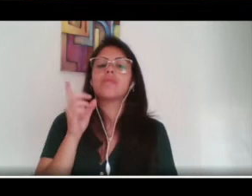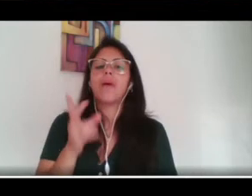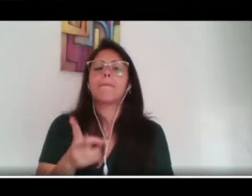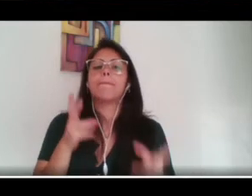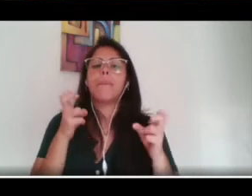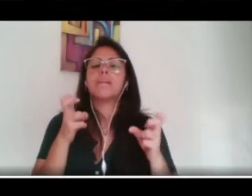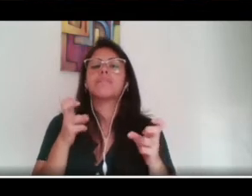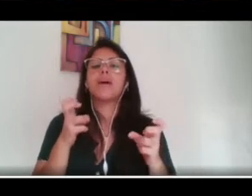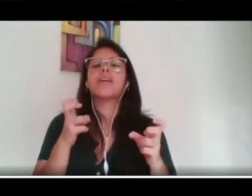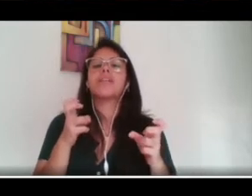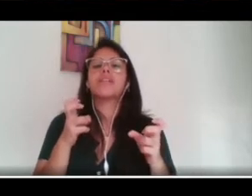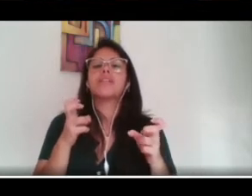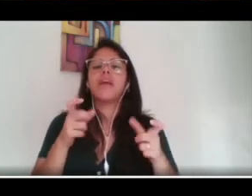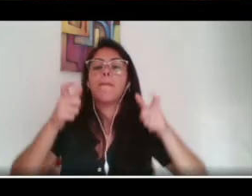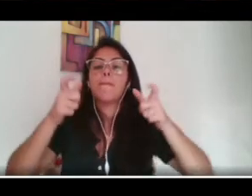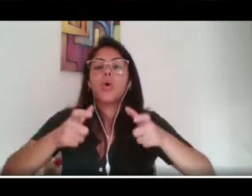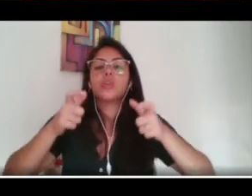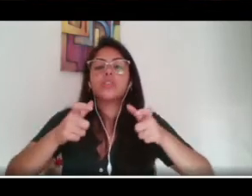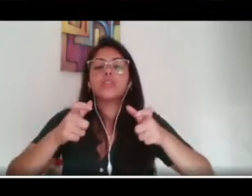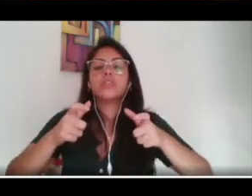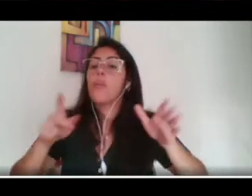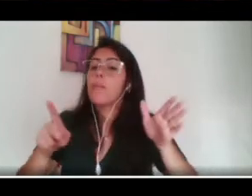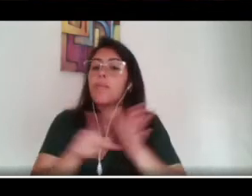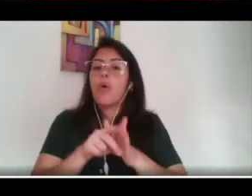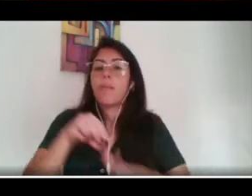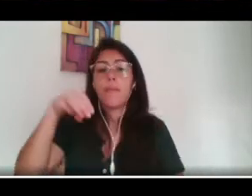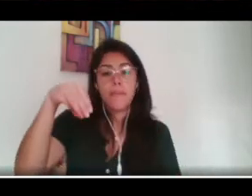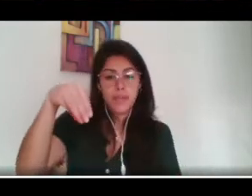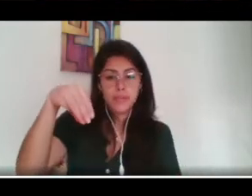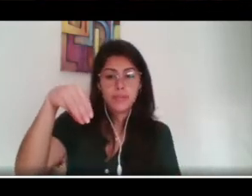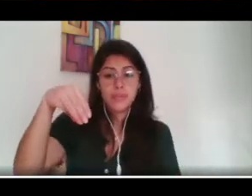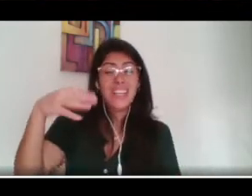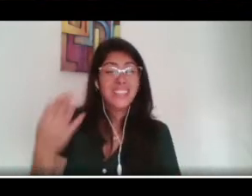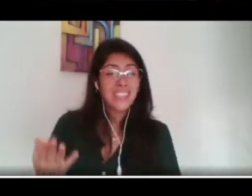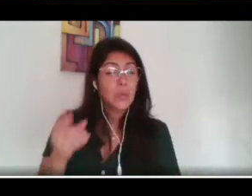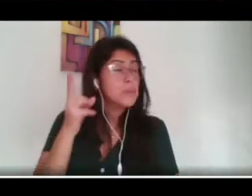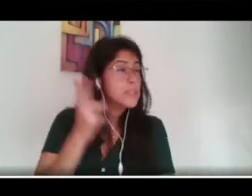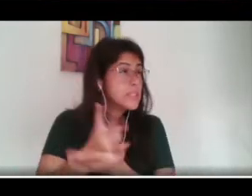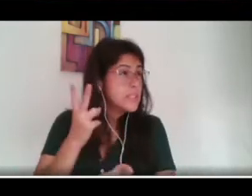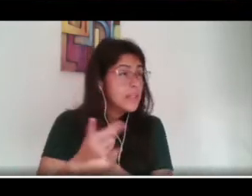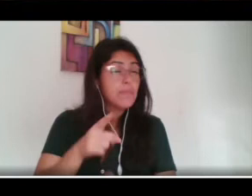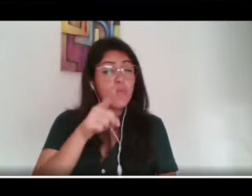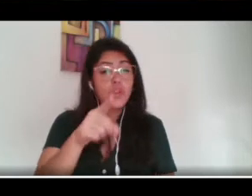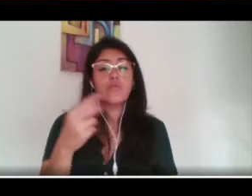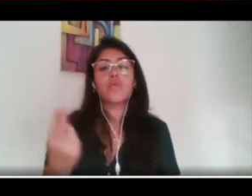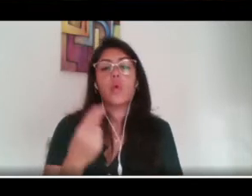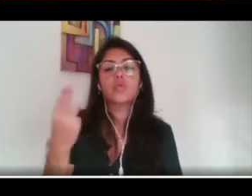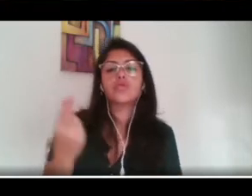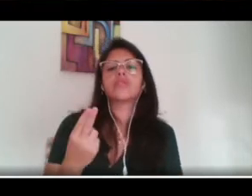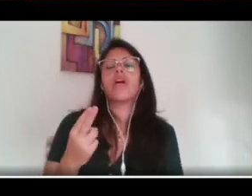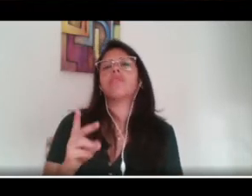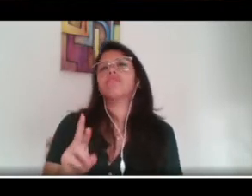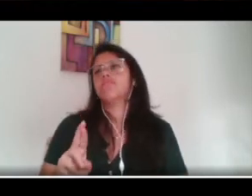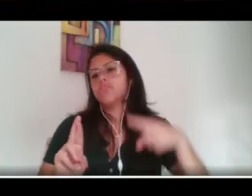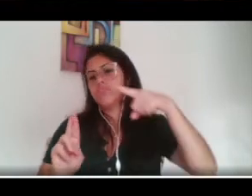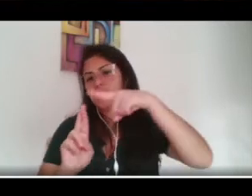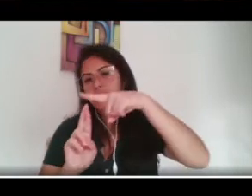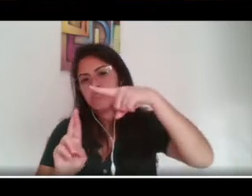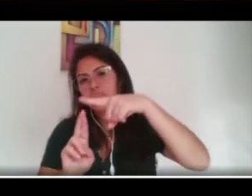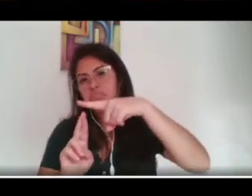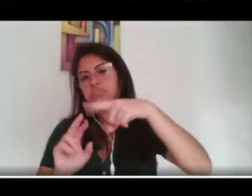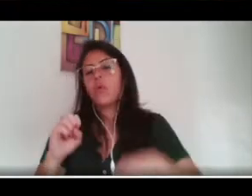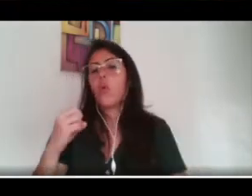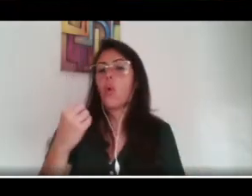claro, gente? Então, atenção, na hora de apresentar um vetor posição, na hora de apresentar um vetor velocidade, né? Esses caras